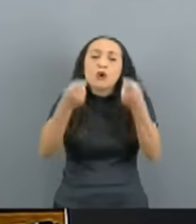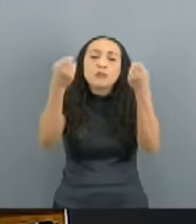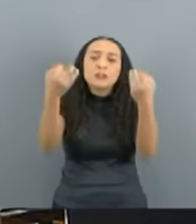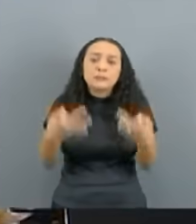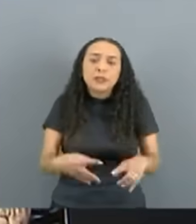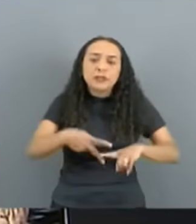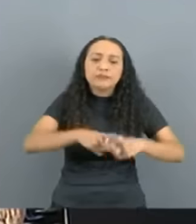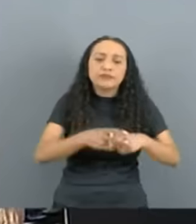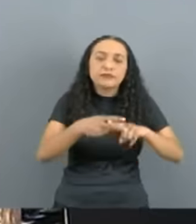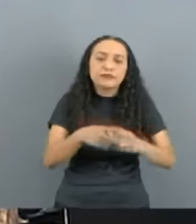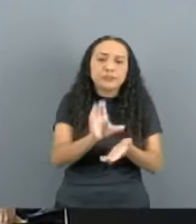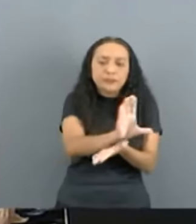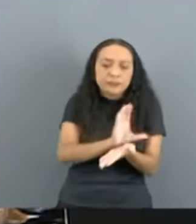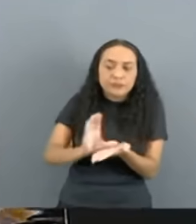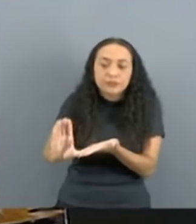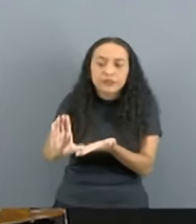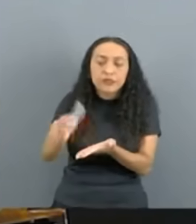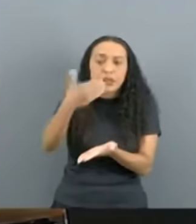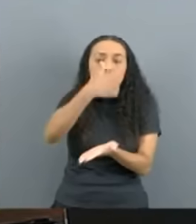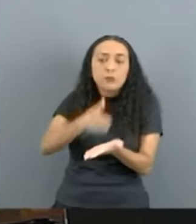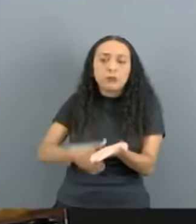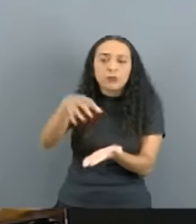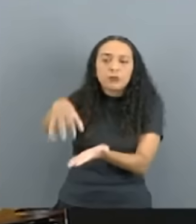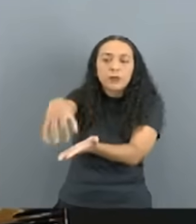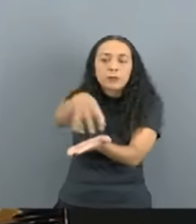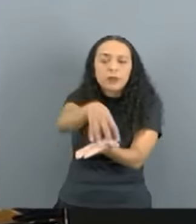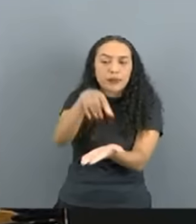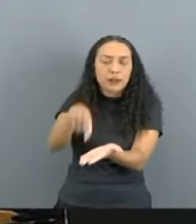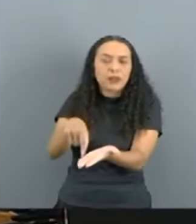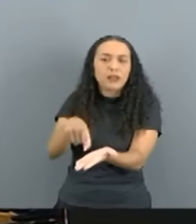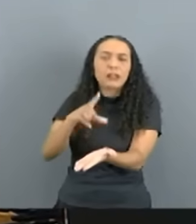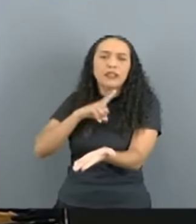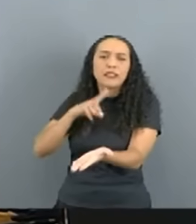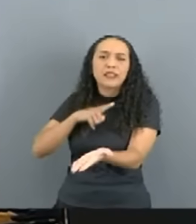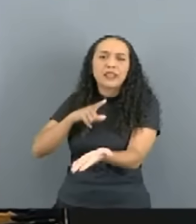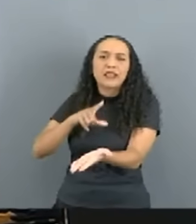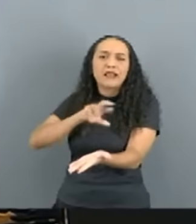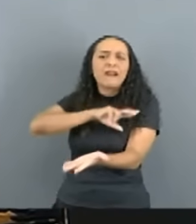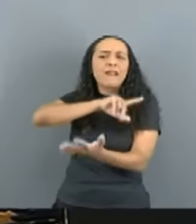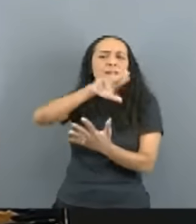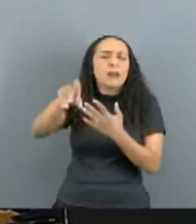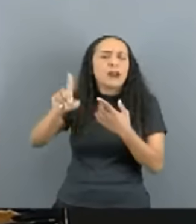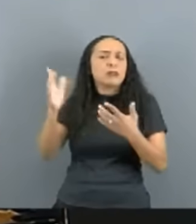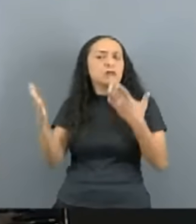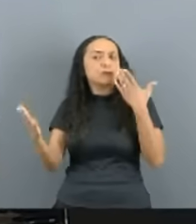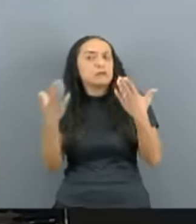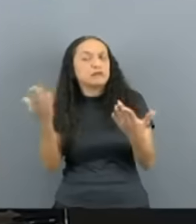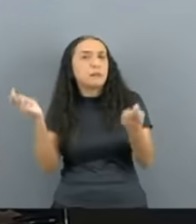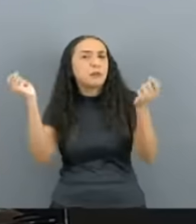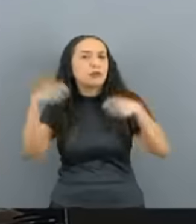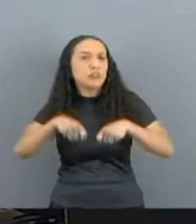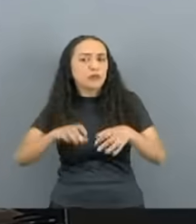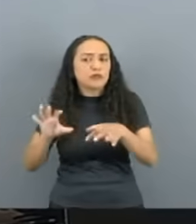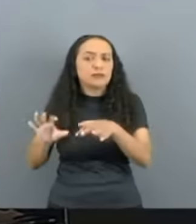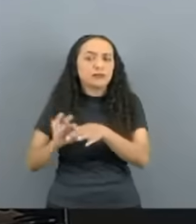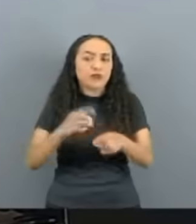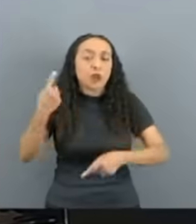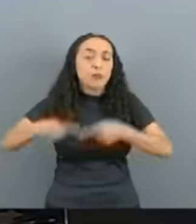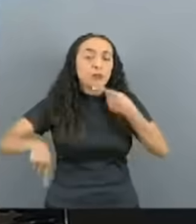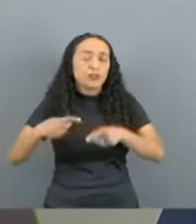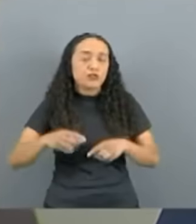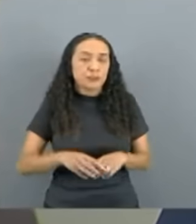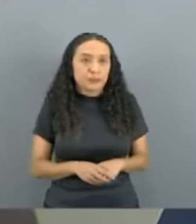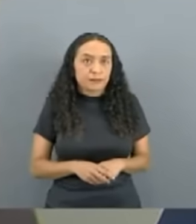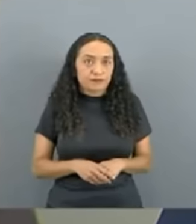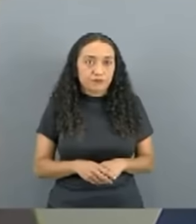de repasses públicos a essas entidades diante de tantos indícios e vínculos políticos?